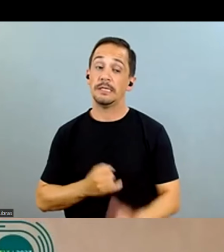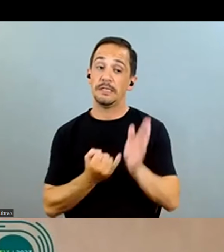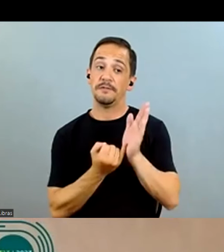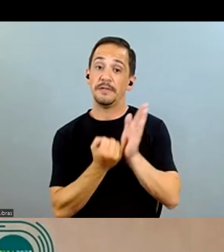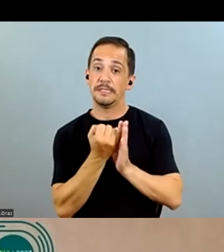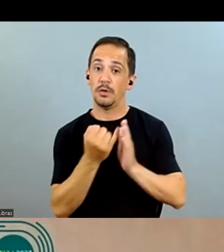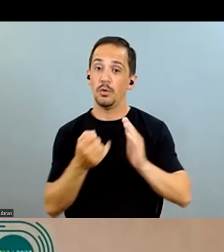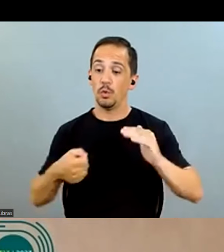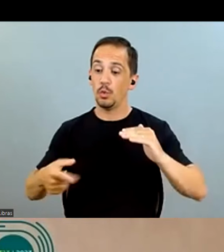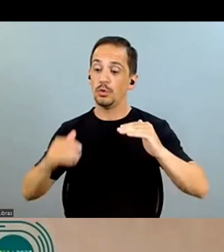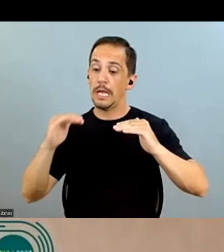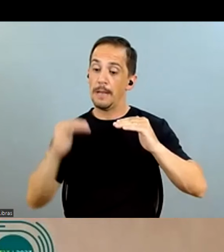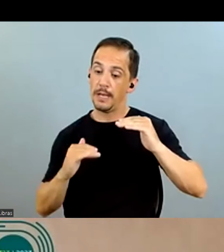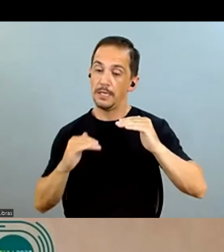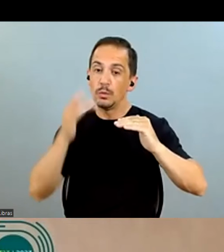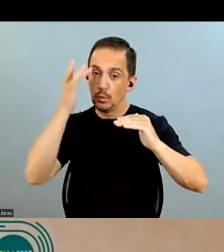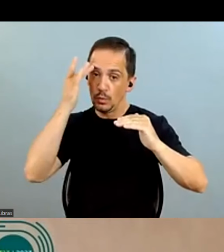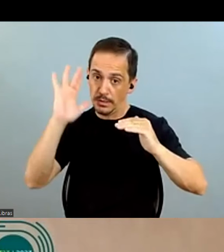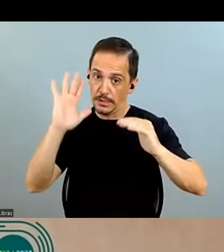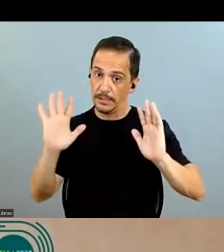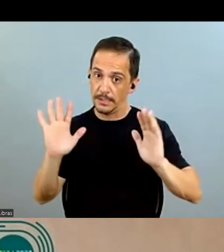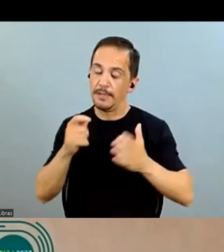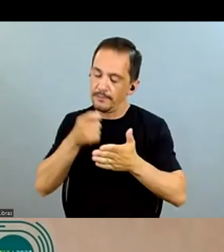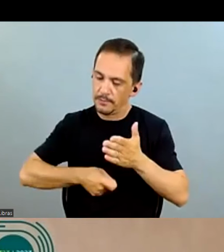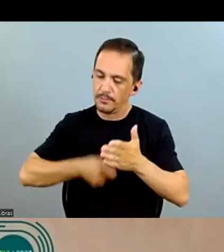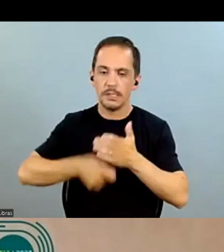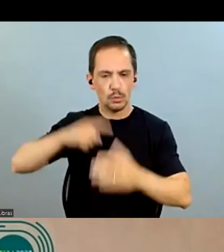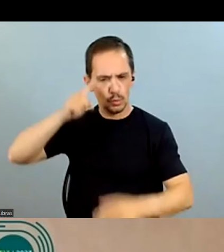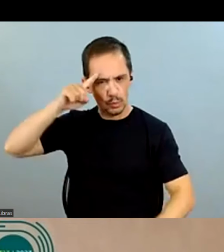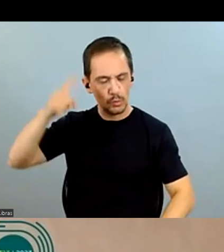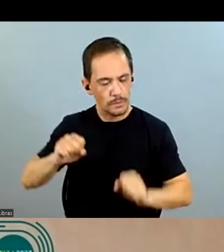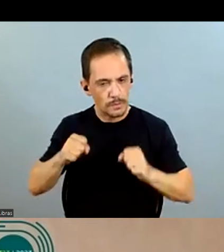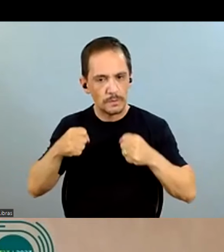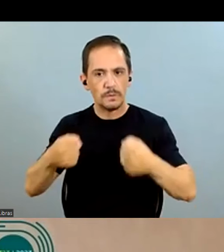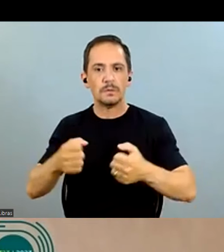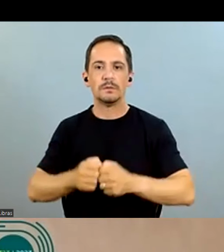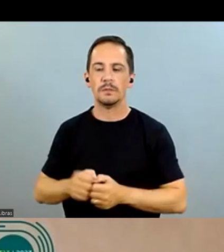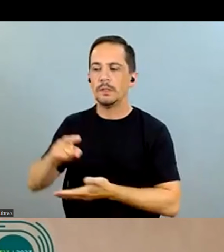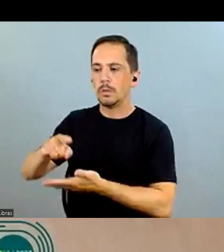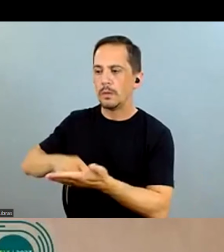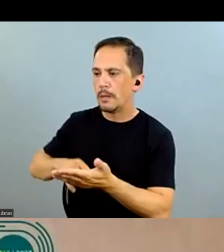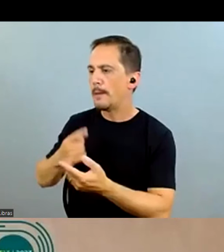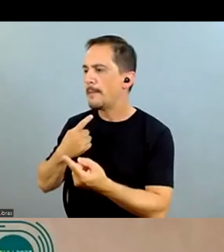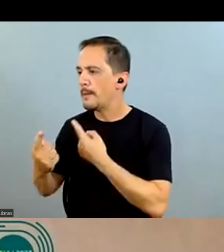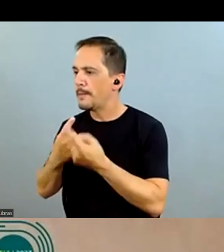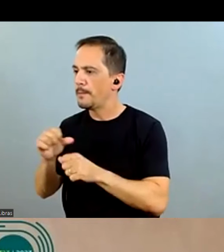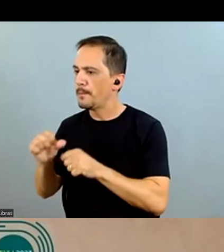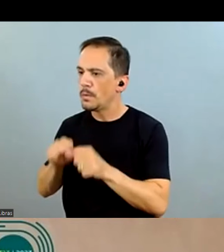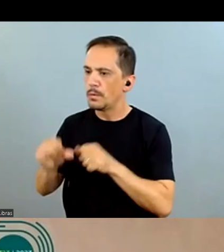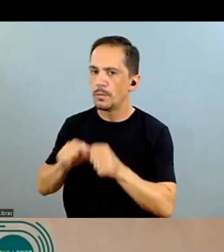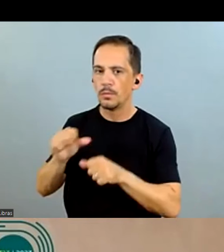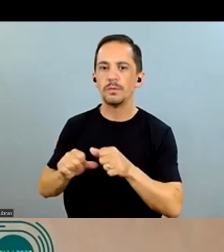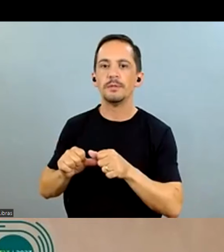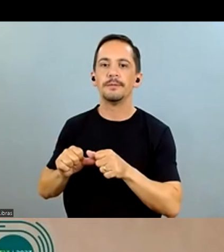é é a nossa é a nossa luta aqui diária né renegociando contratos mas mas não há tanta pressão por redução de